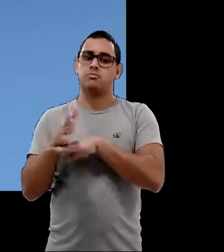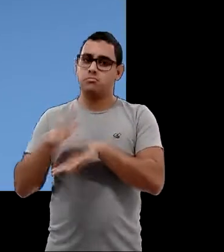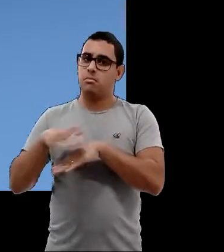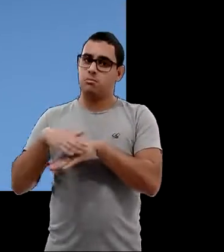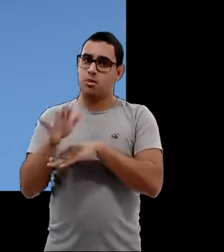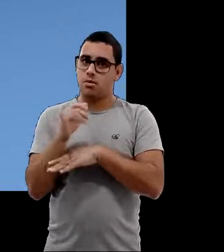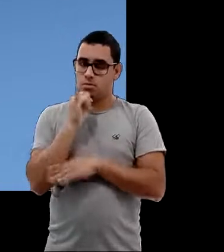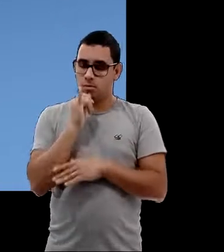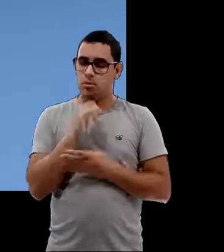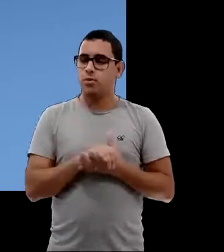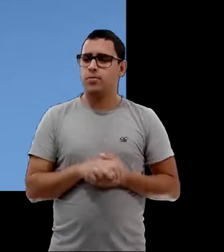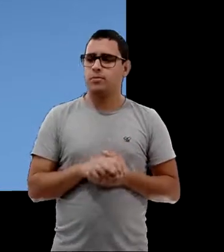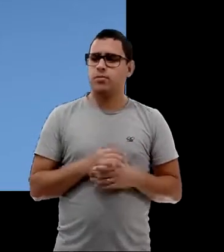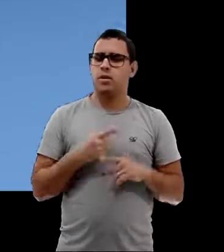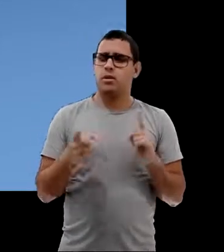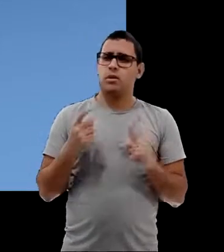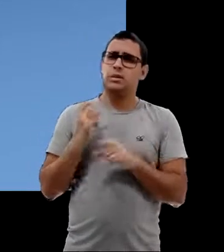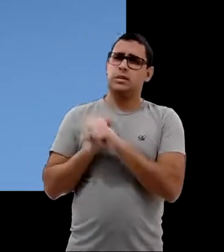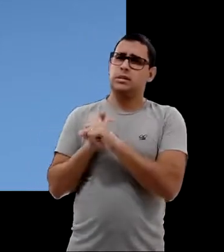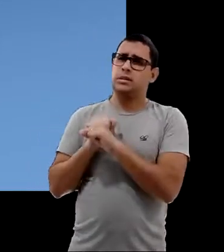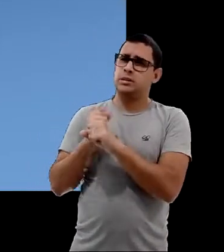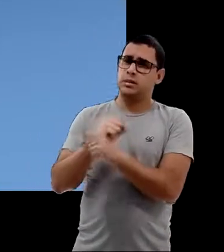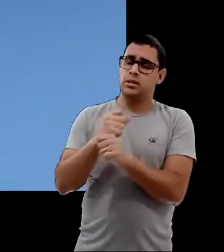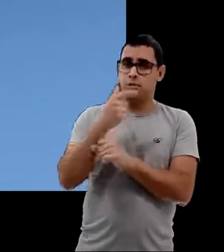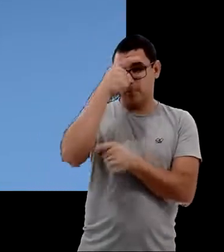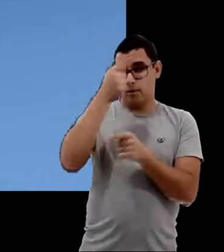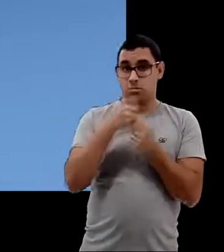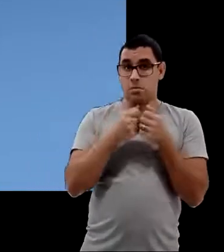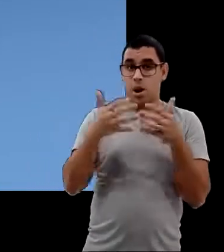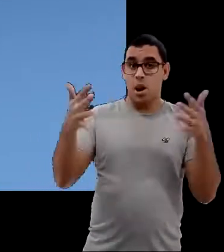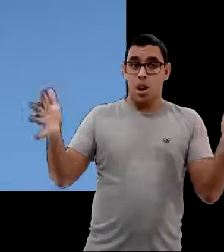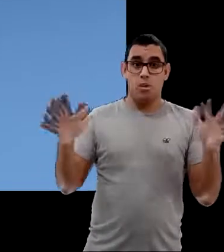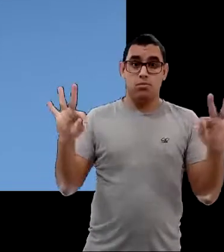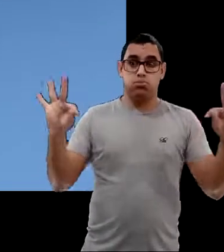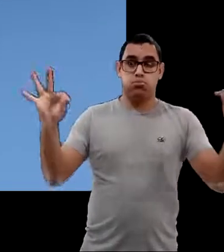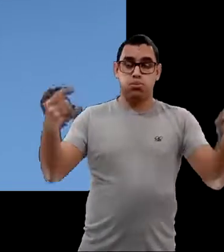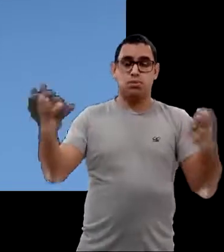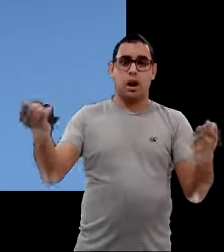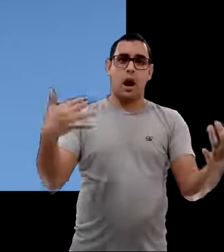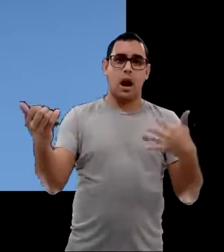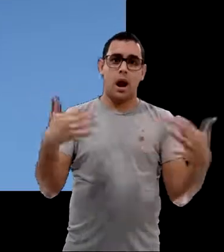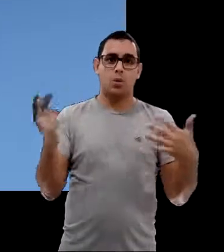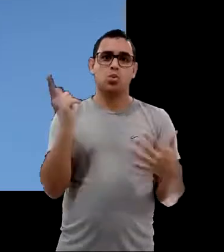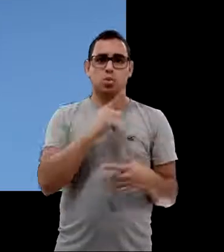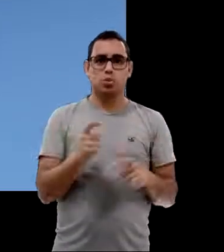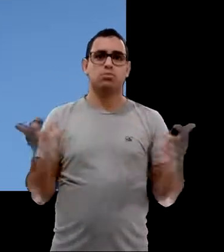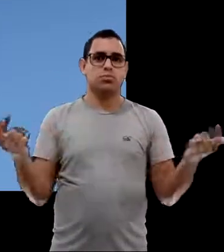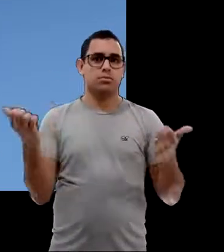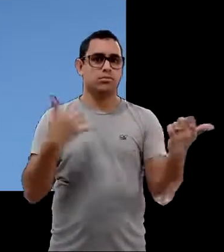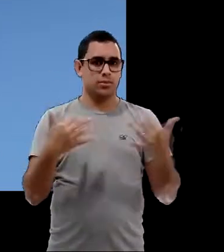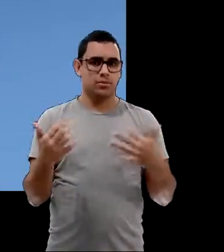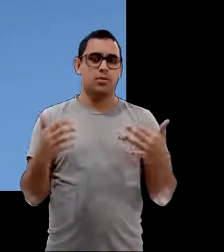mais acessíveis. Mas nos últimos anos, as universidades abriram para